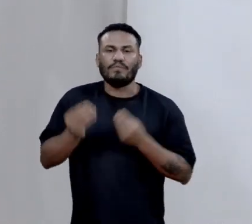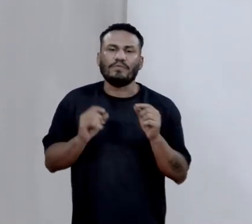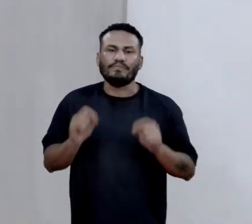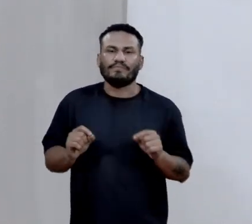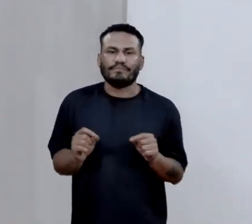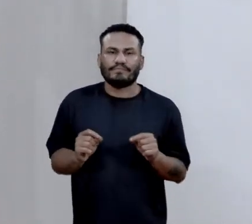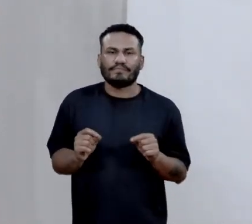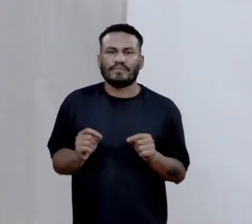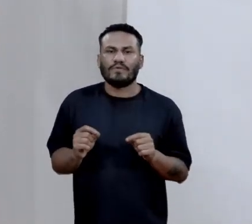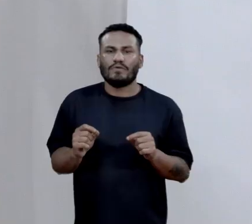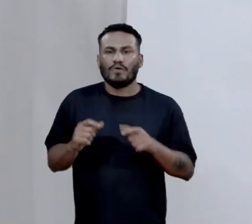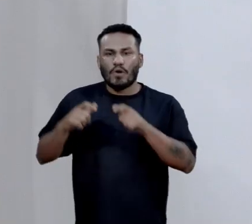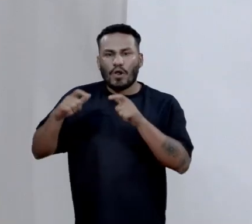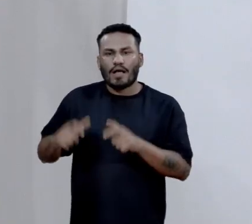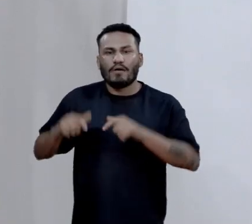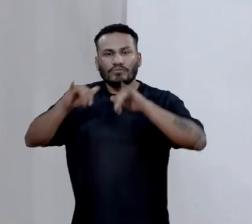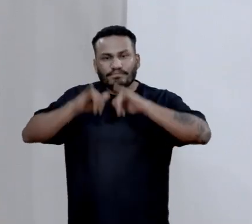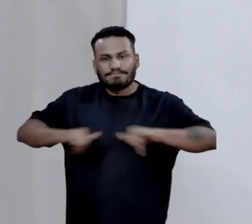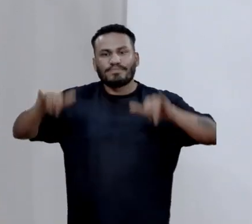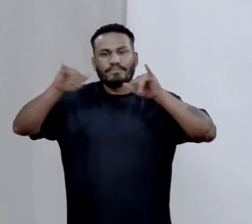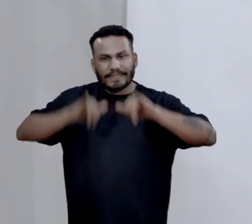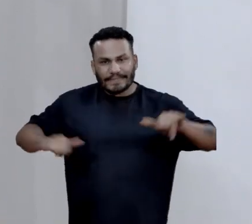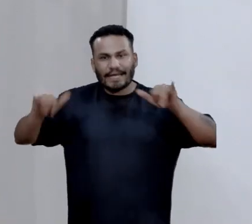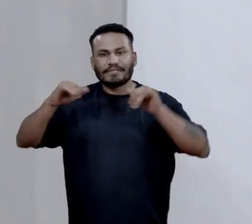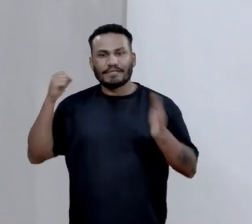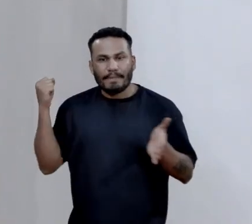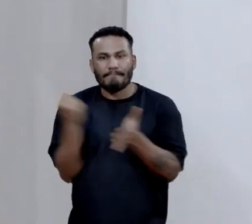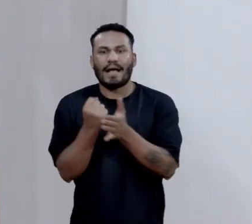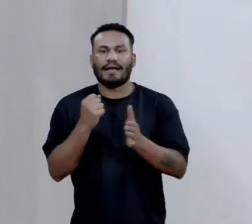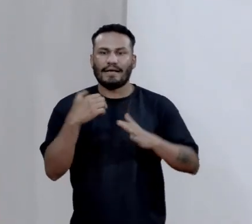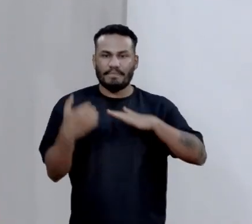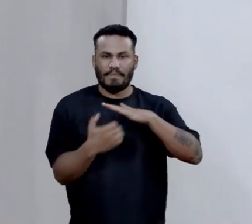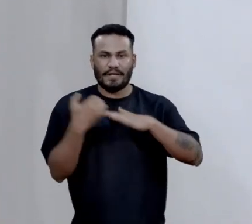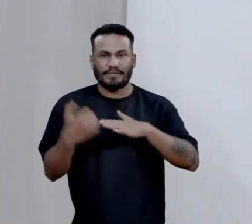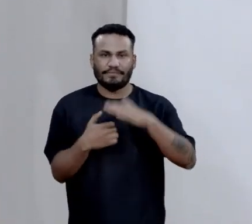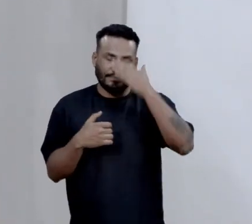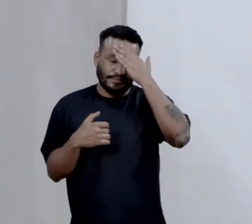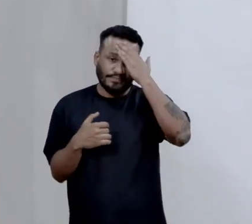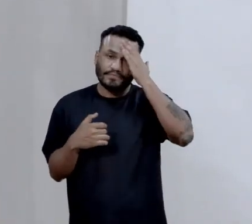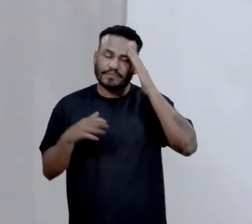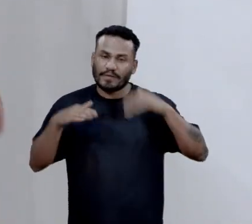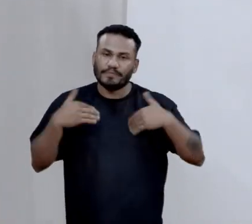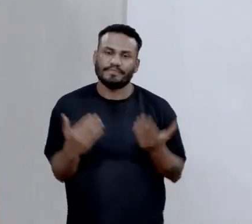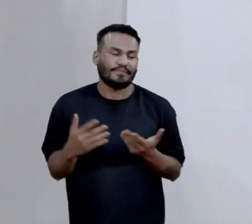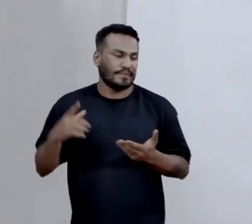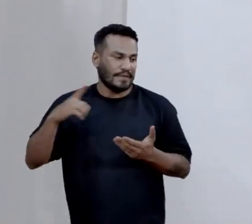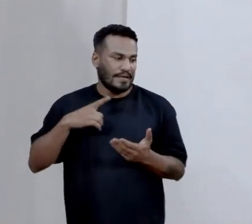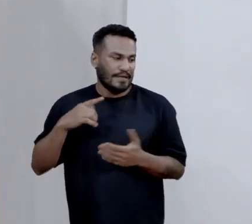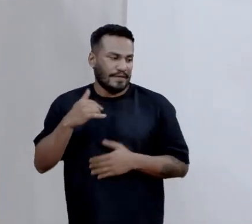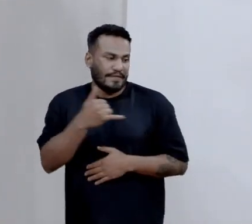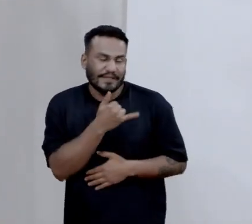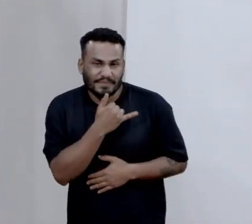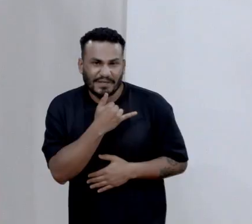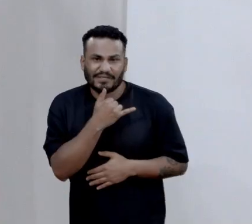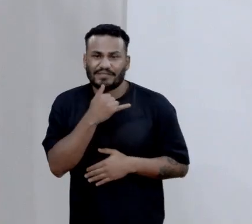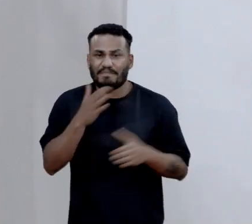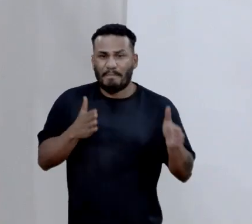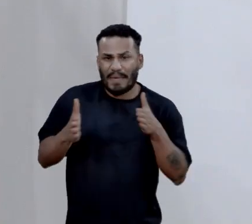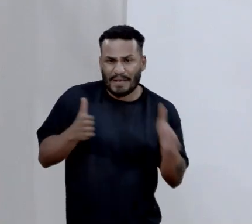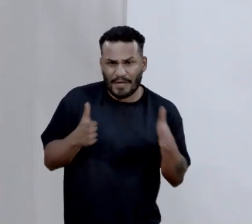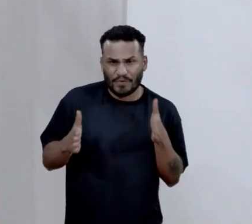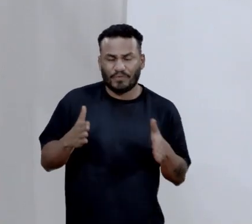como uma fonte de publicidade da marca da sua empresa. Então, nós temos, infelizmente, agora esse